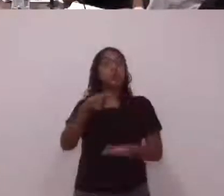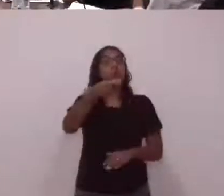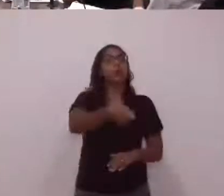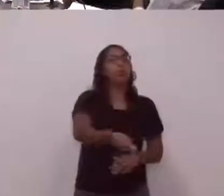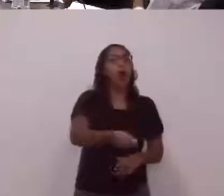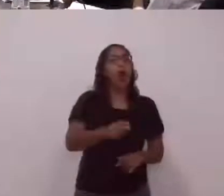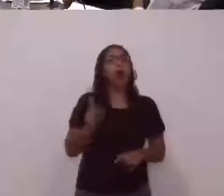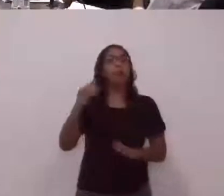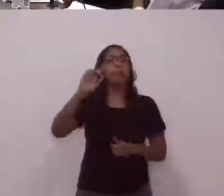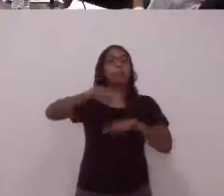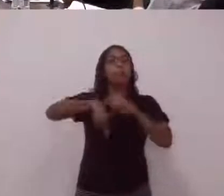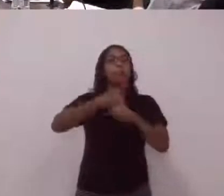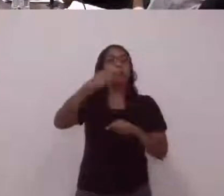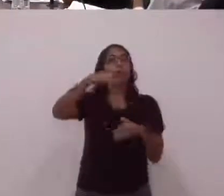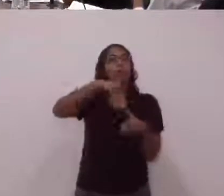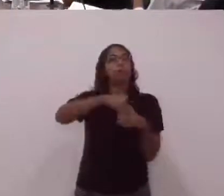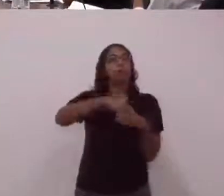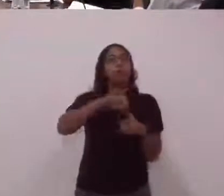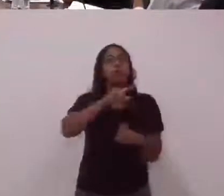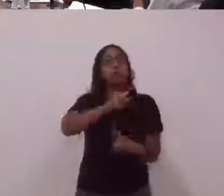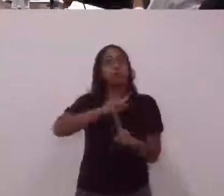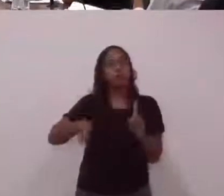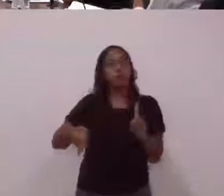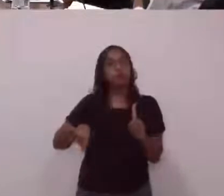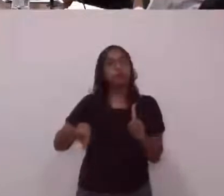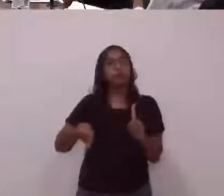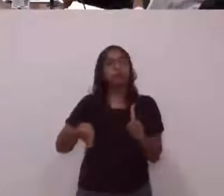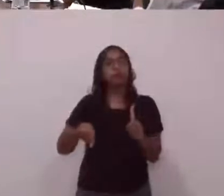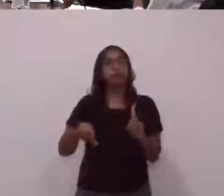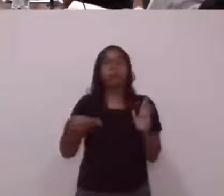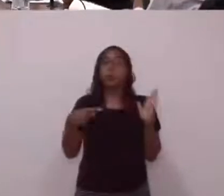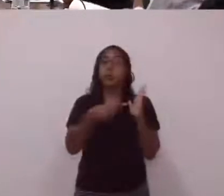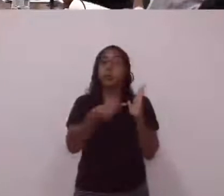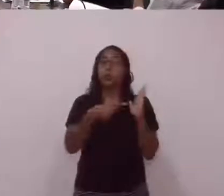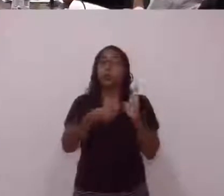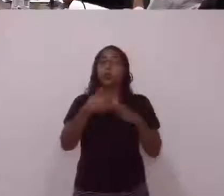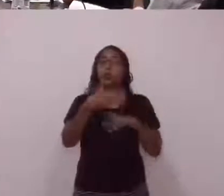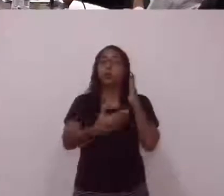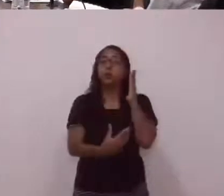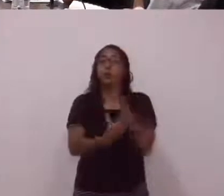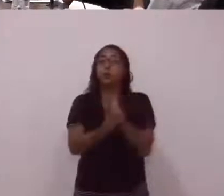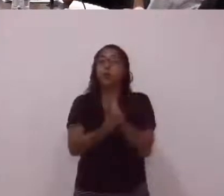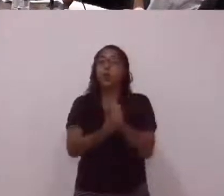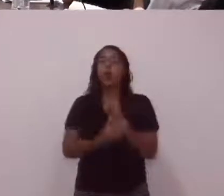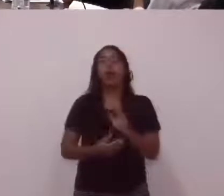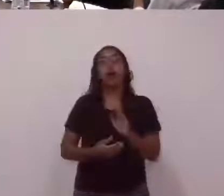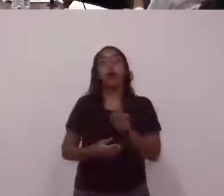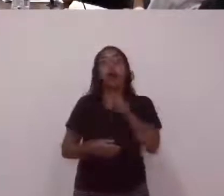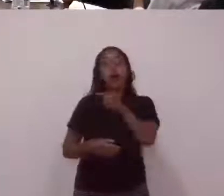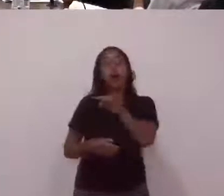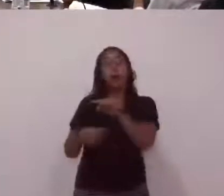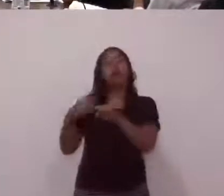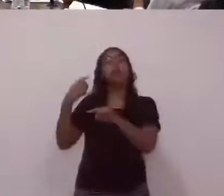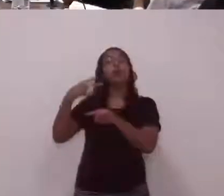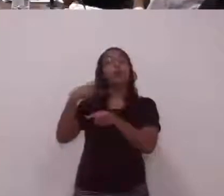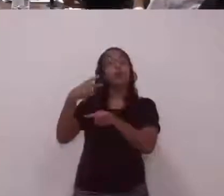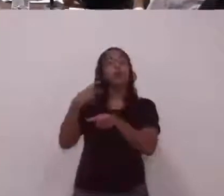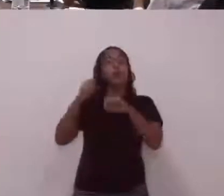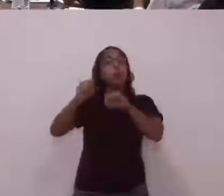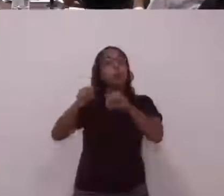a denúncia e de integrar comissão processante, podendo, todavia, praticar todos os atos de acusação.